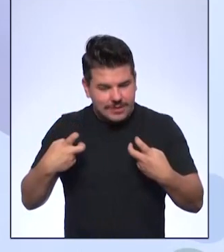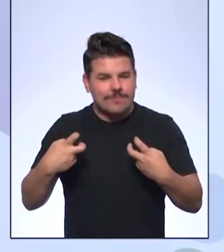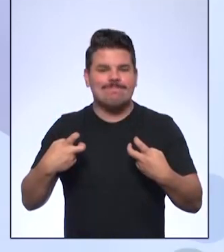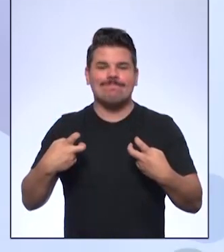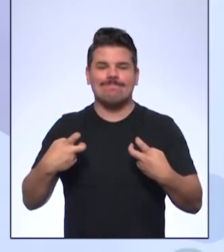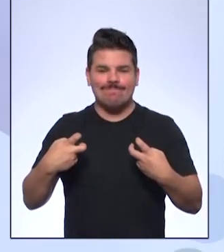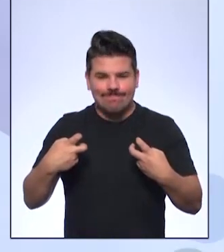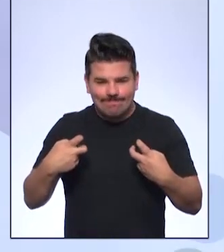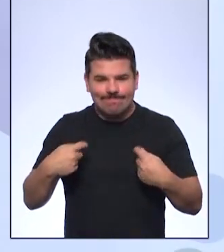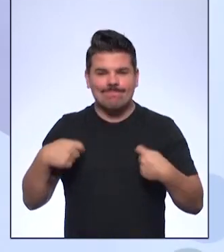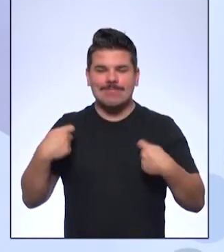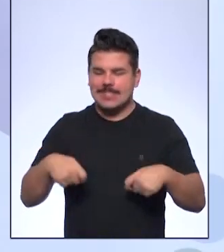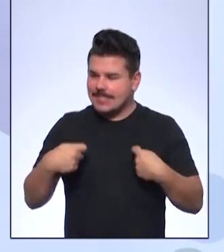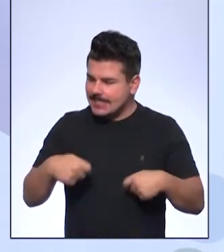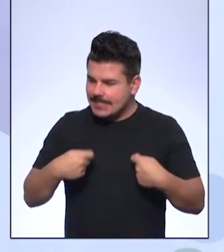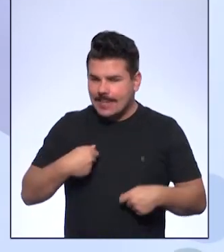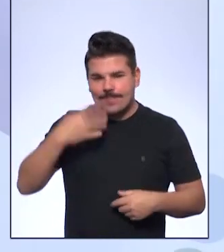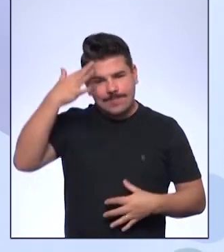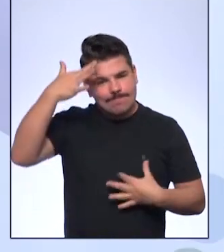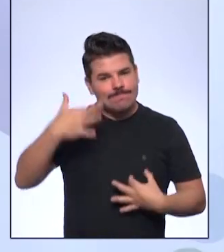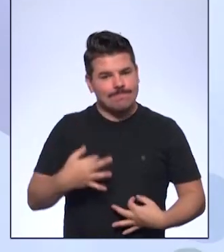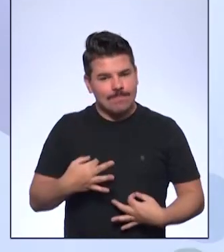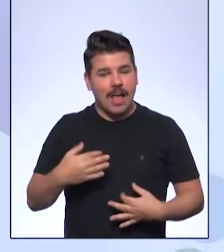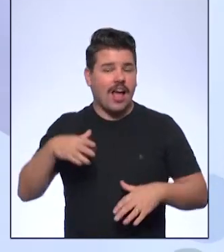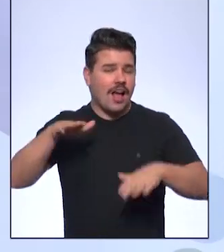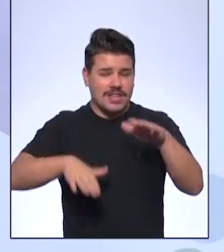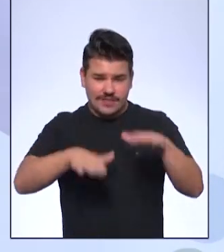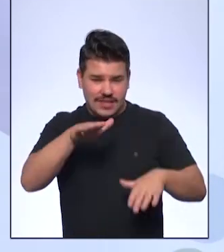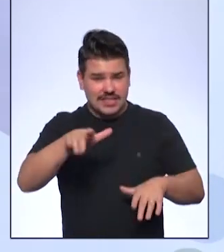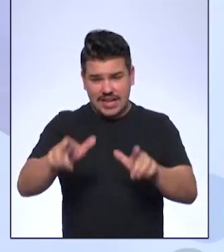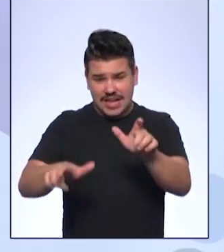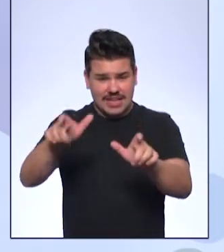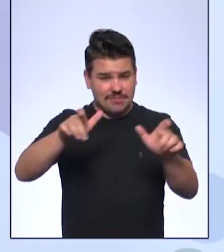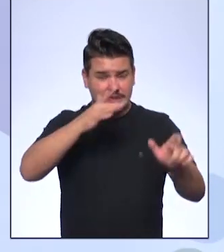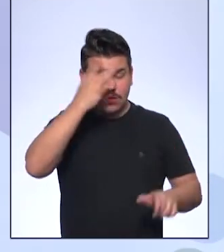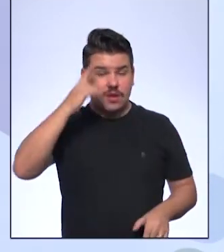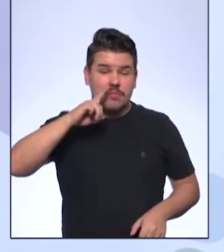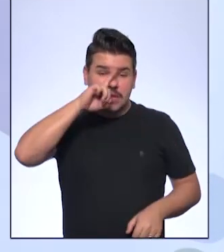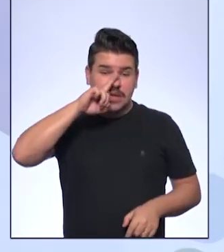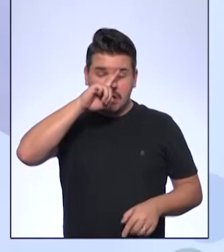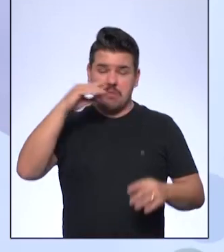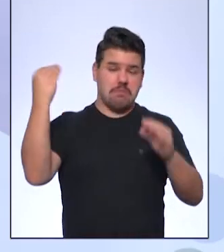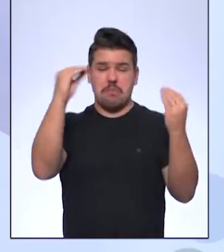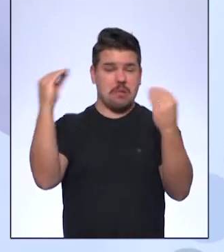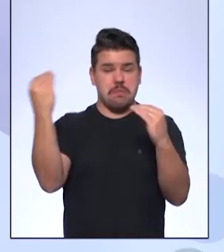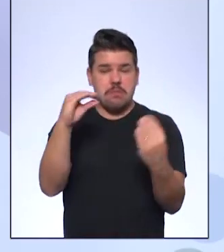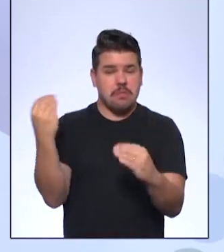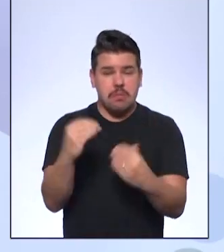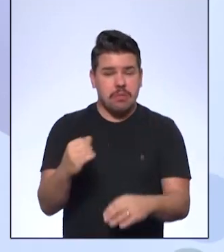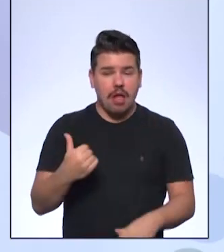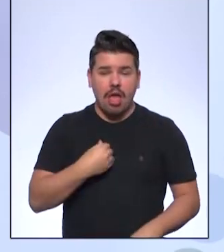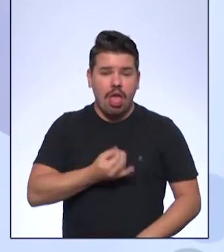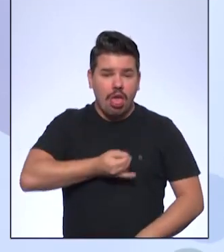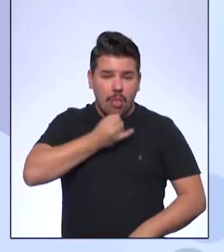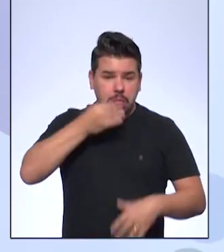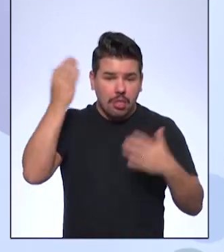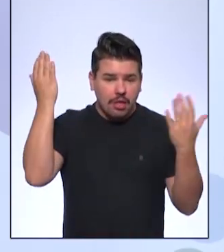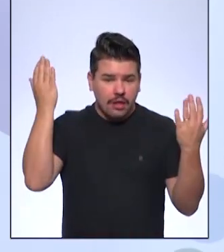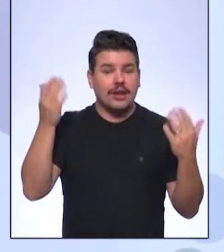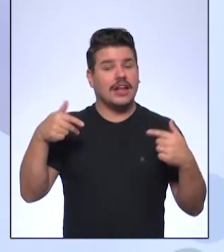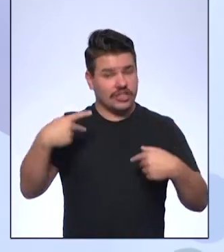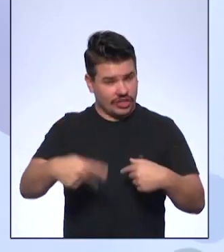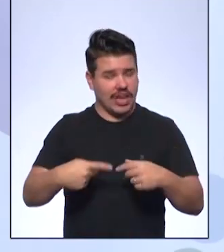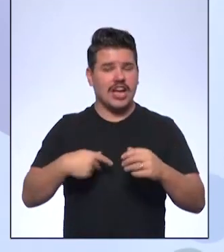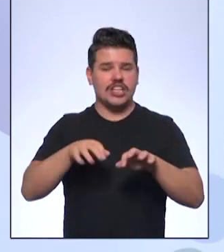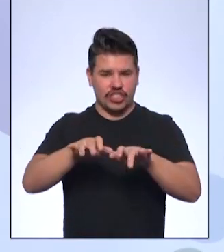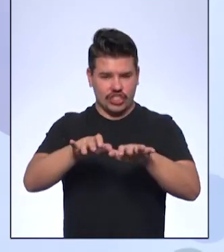serem repetidas, porque a gente vê, muitas vezes, as pessoas se colocando em risco à toa. Por exemplo, no chat do centro de mídia, a